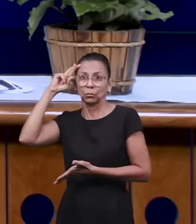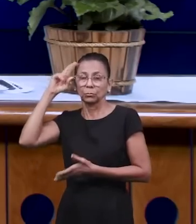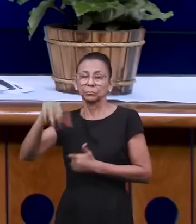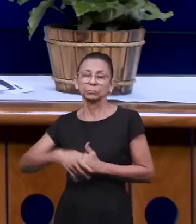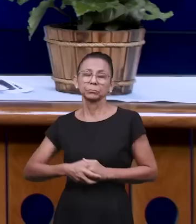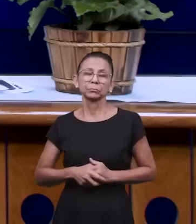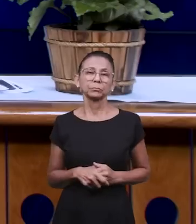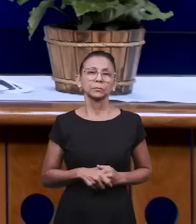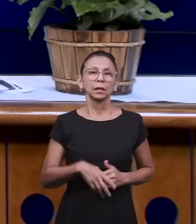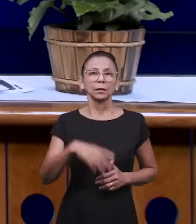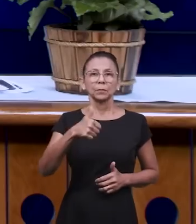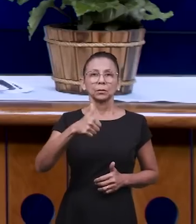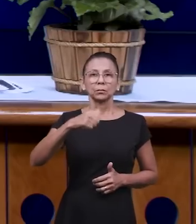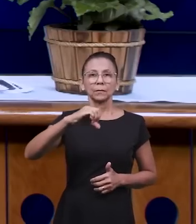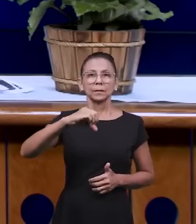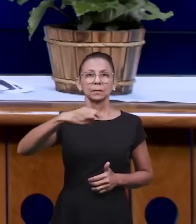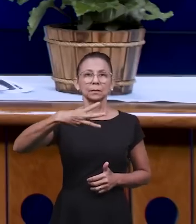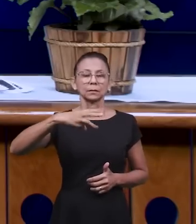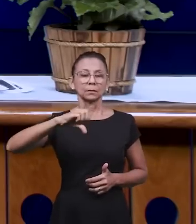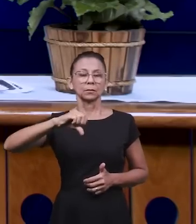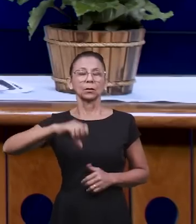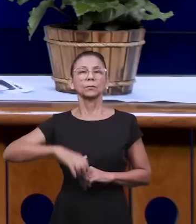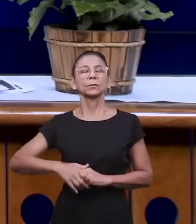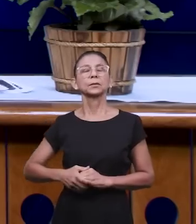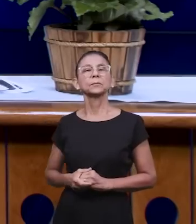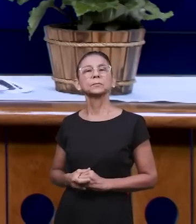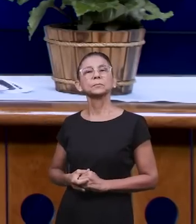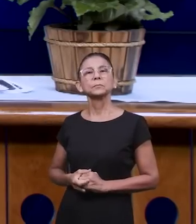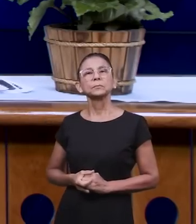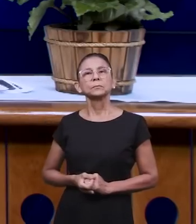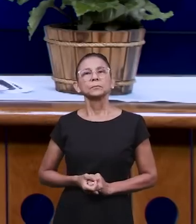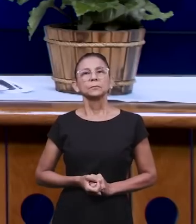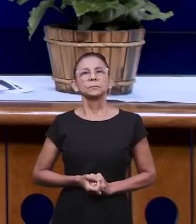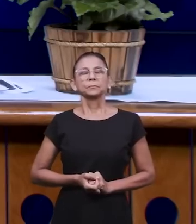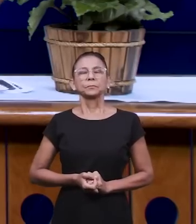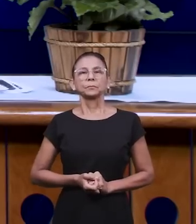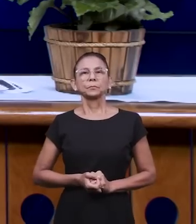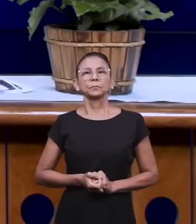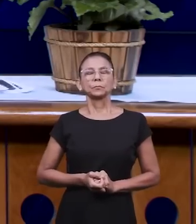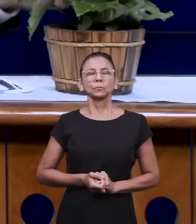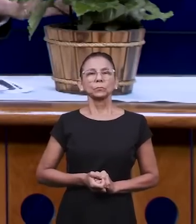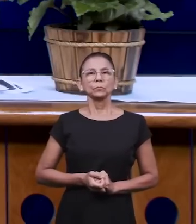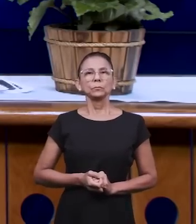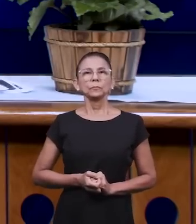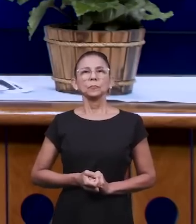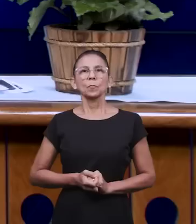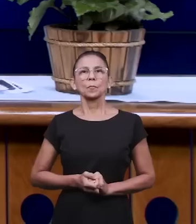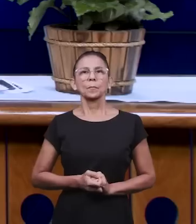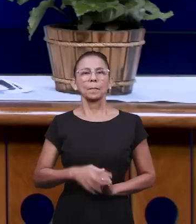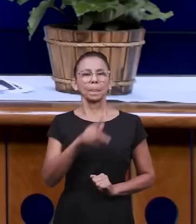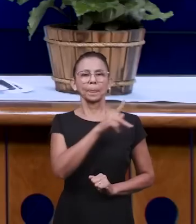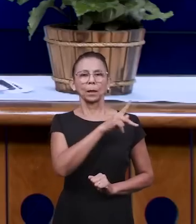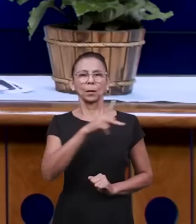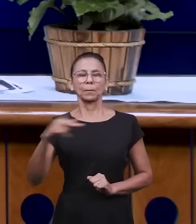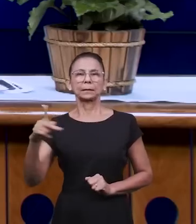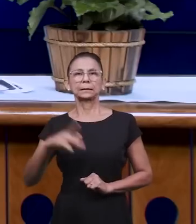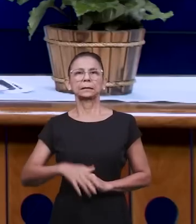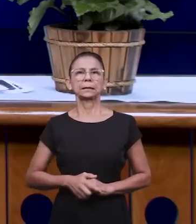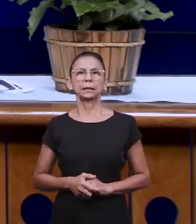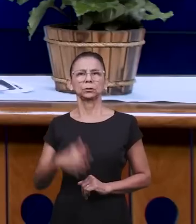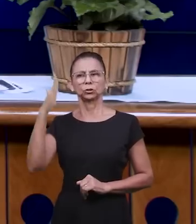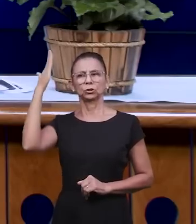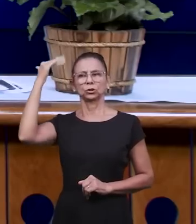século seguinte, século XX, em 1914, a Primeira Guerra Mundial, 1917, a Inglaterra